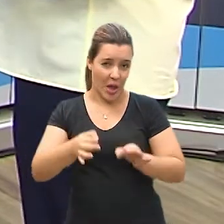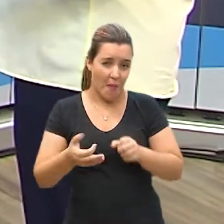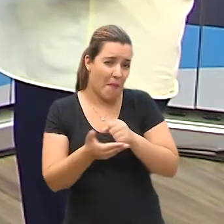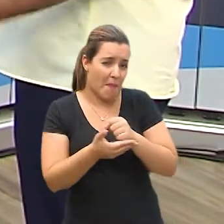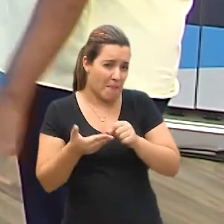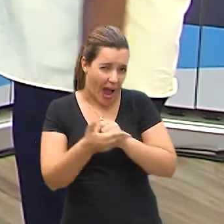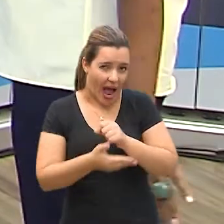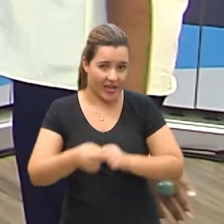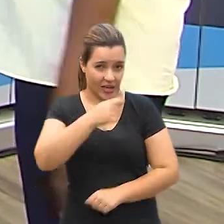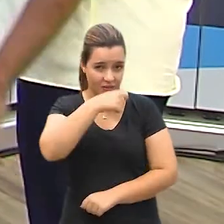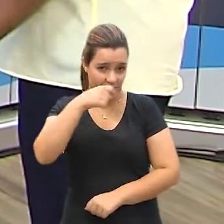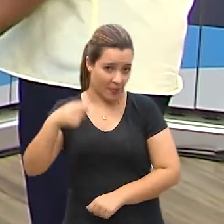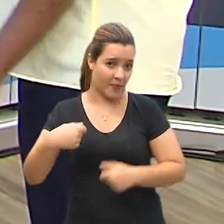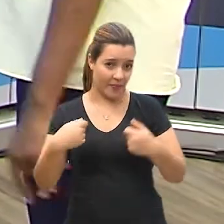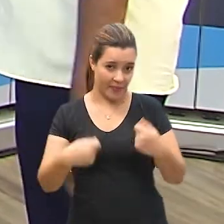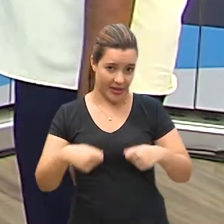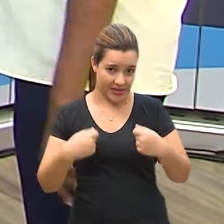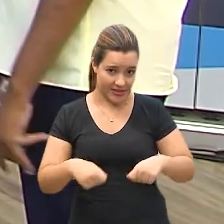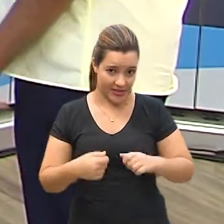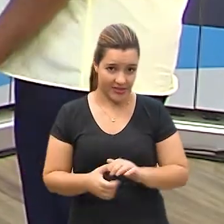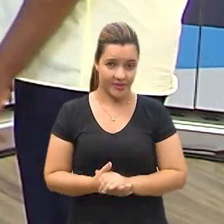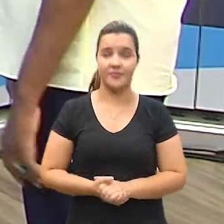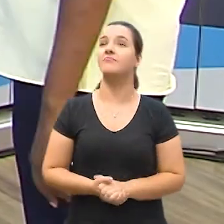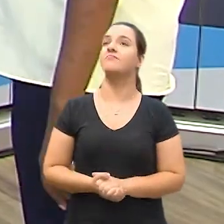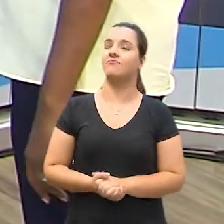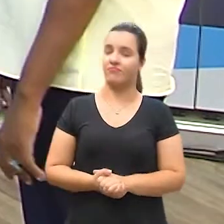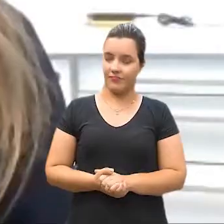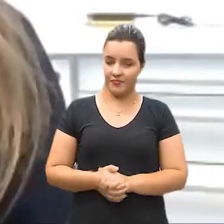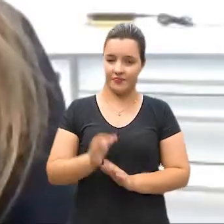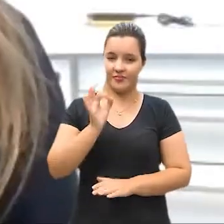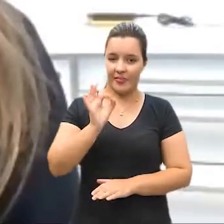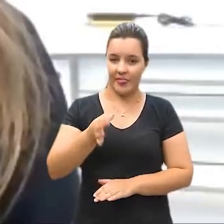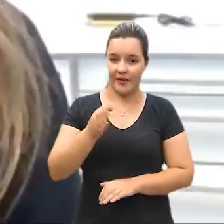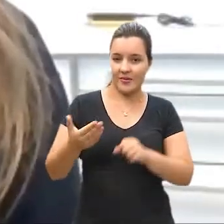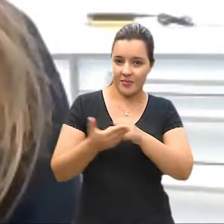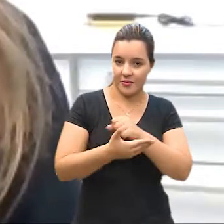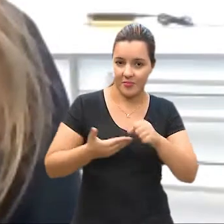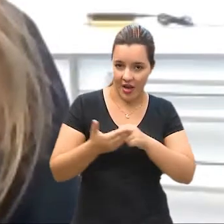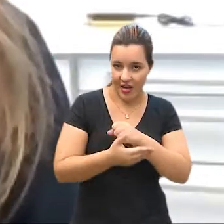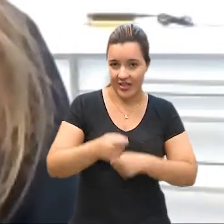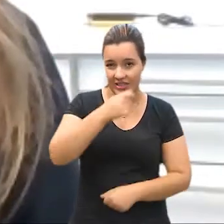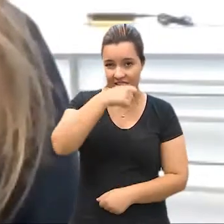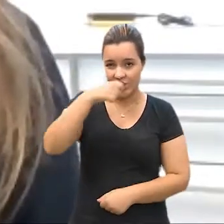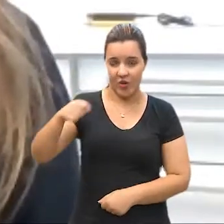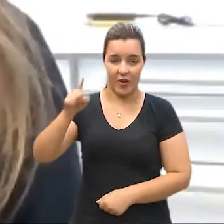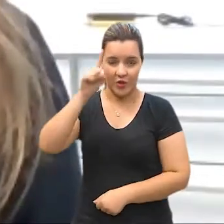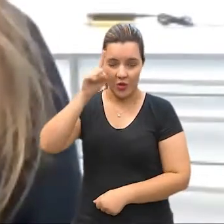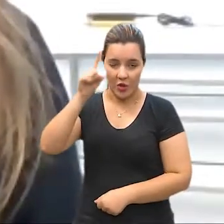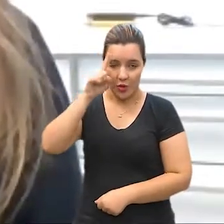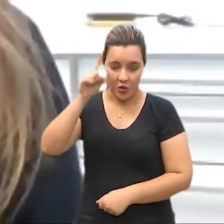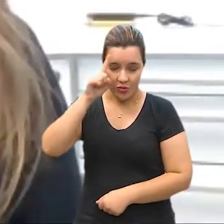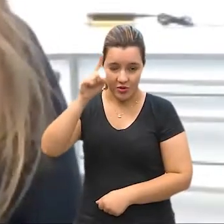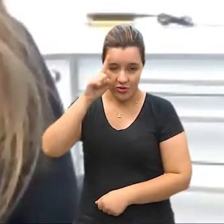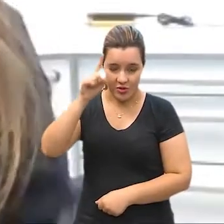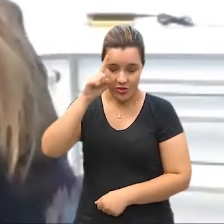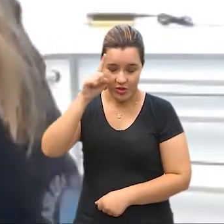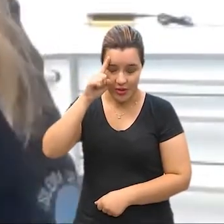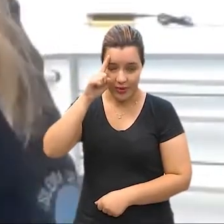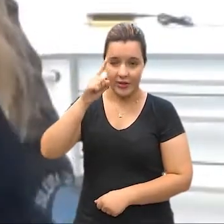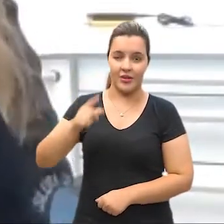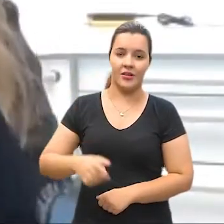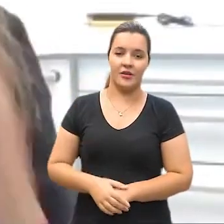são os cuidados básicos. Sim, o básico é a escovação diária, né?